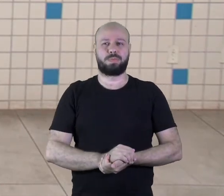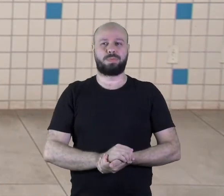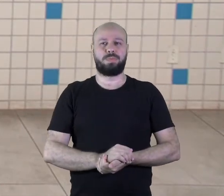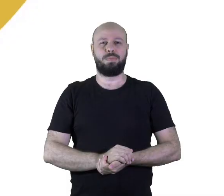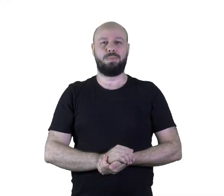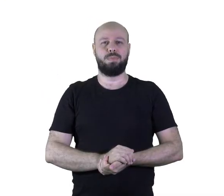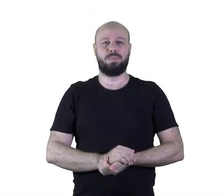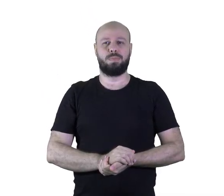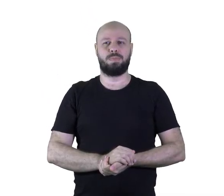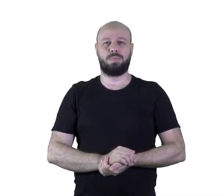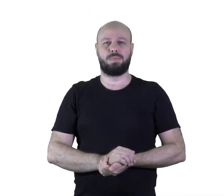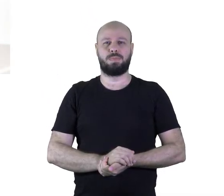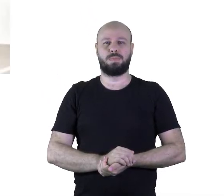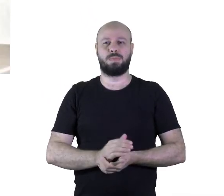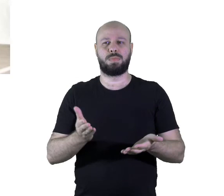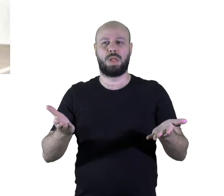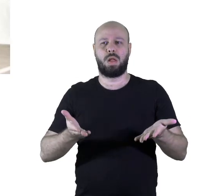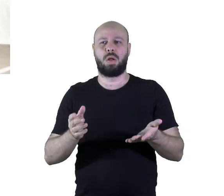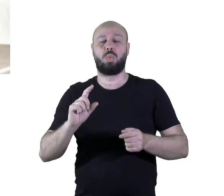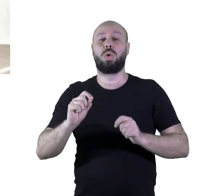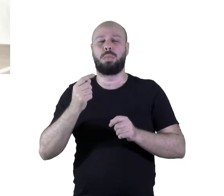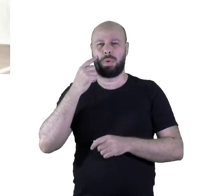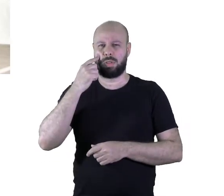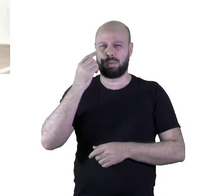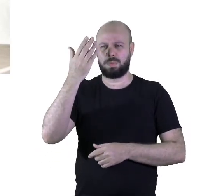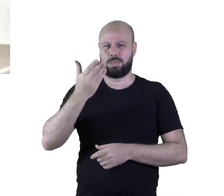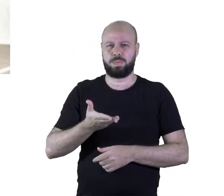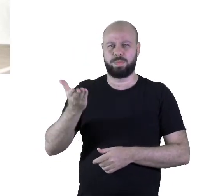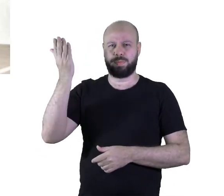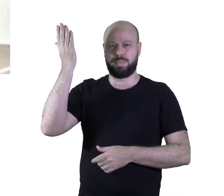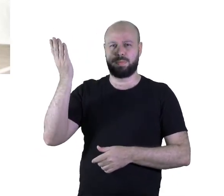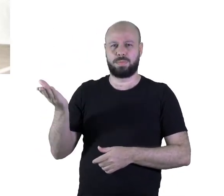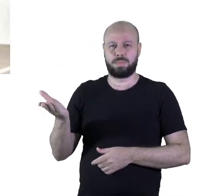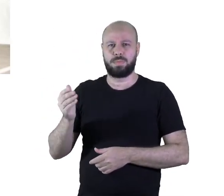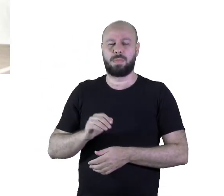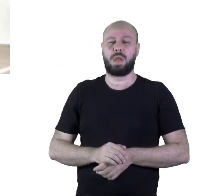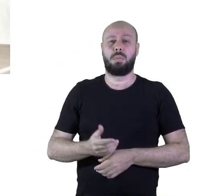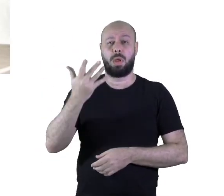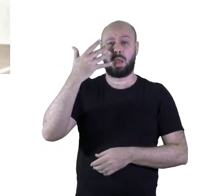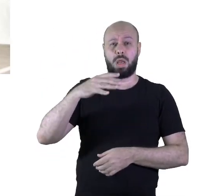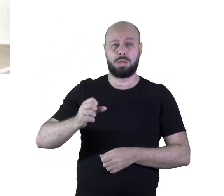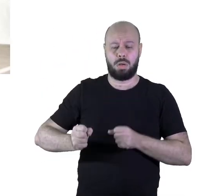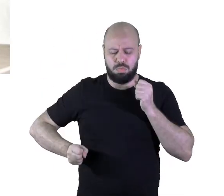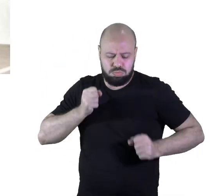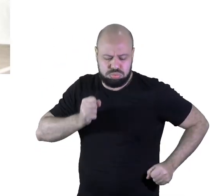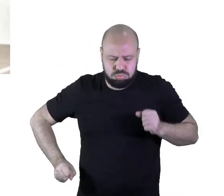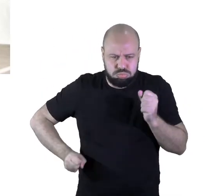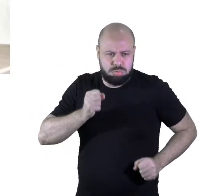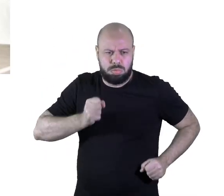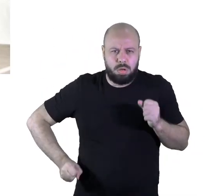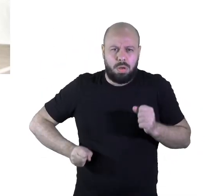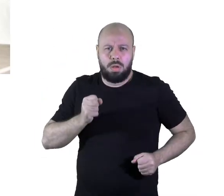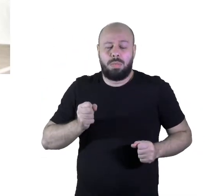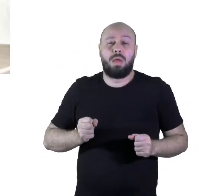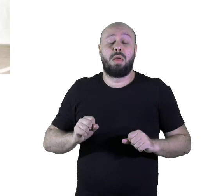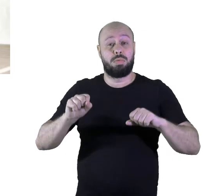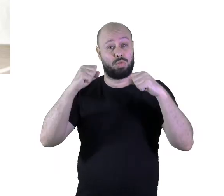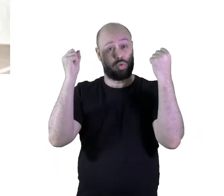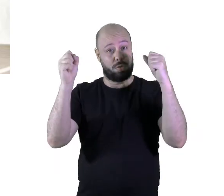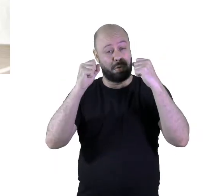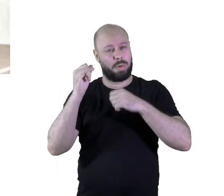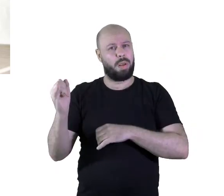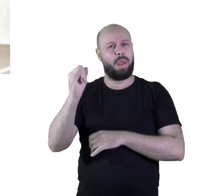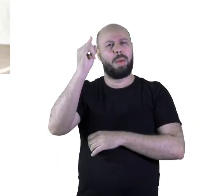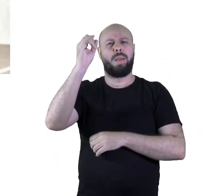Bom, aí a gente vai falar e vocês observam aí a foto aí das crianças correndo. A atividade física é importante,